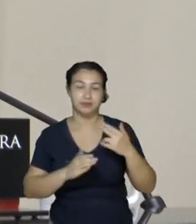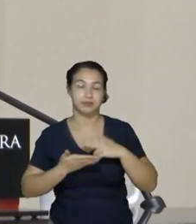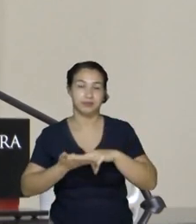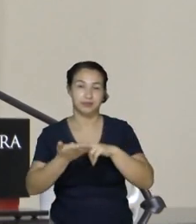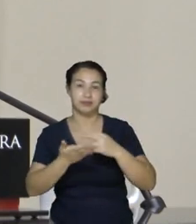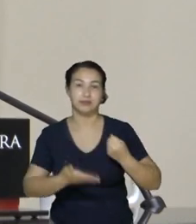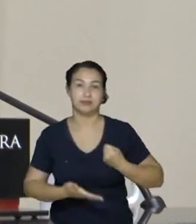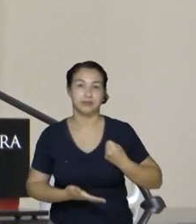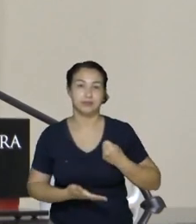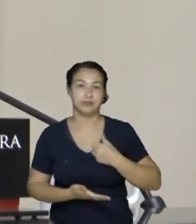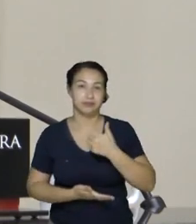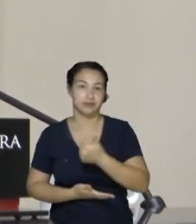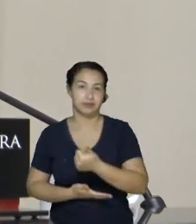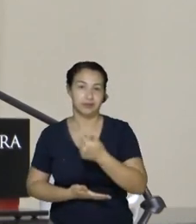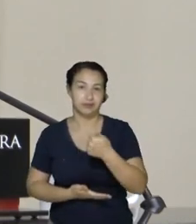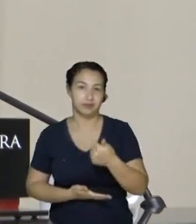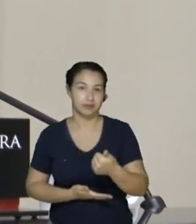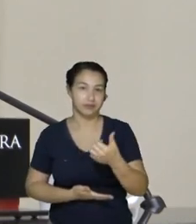número